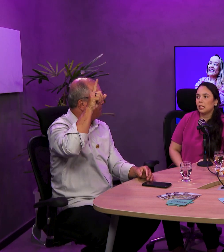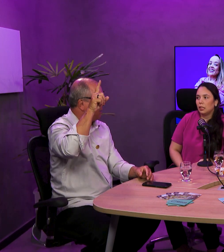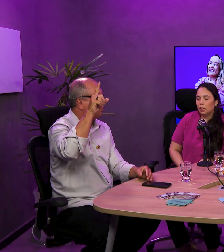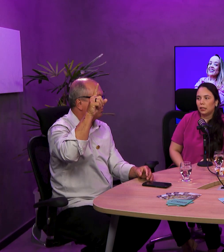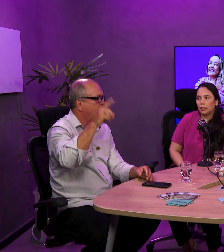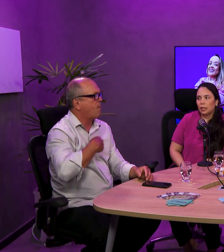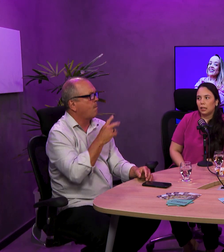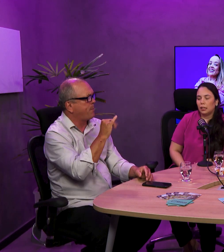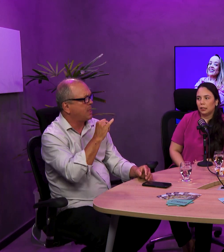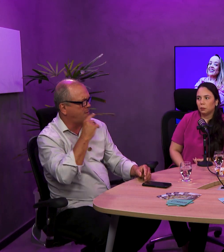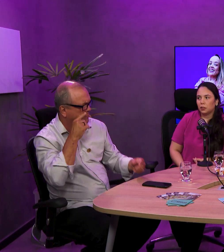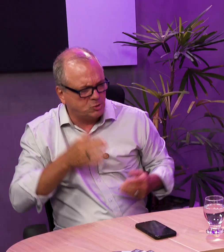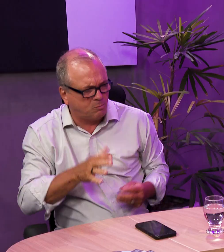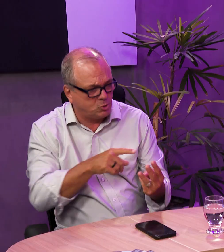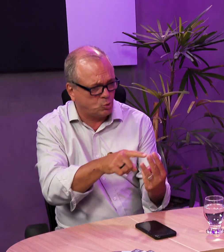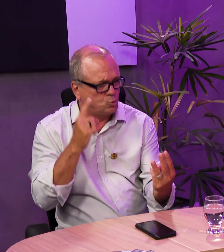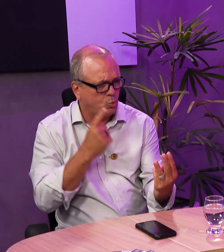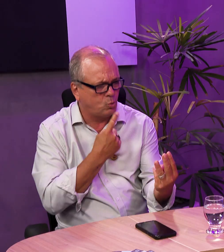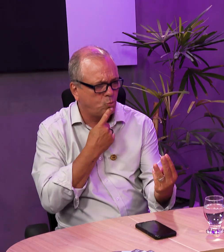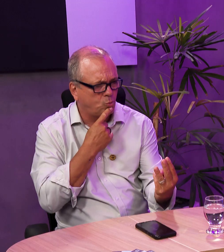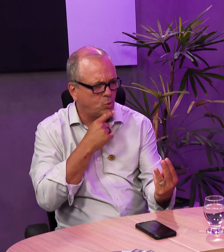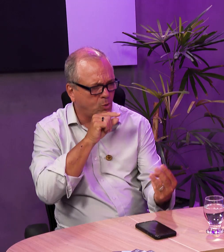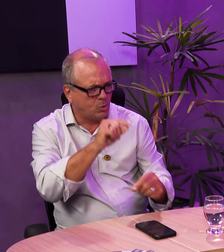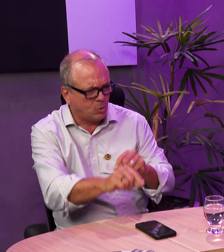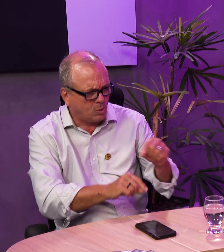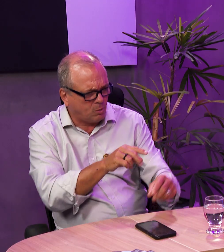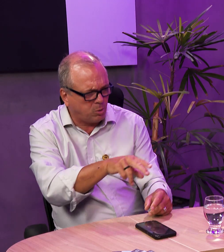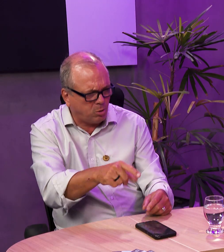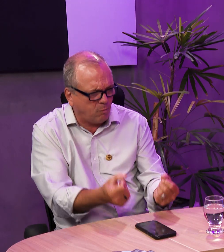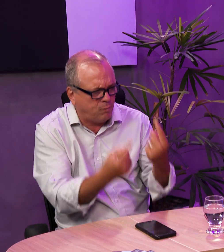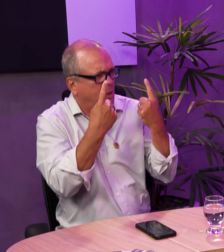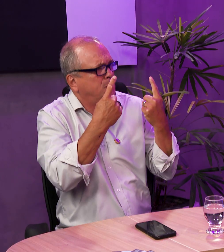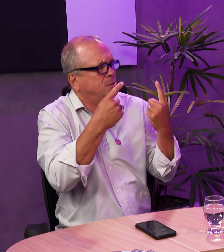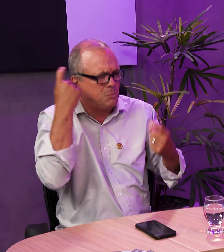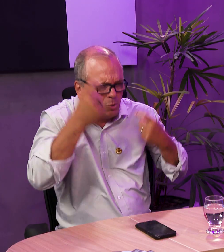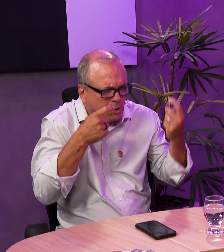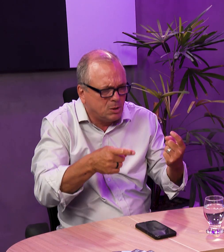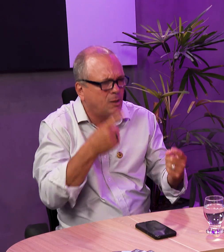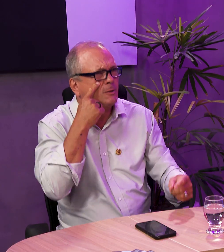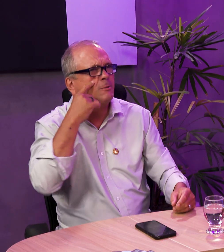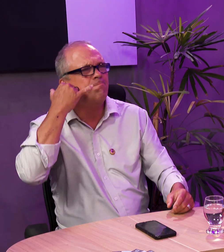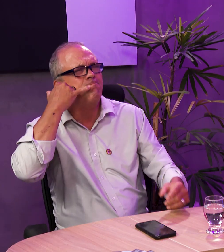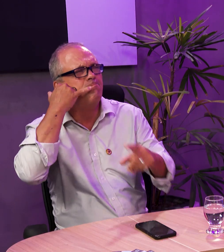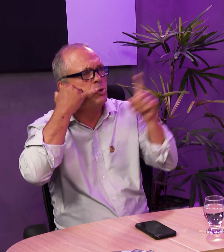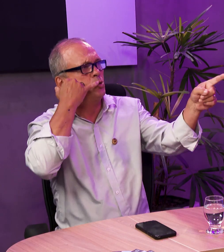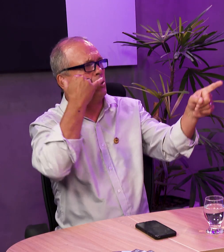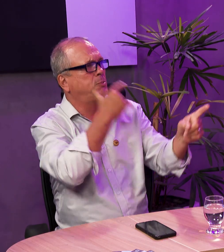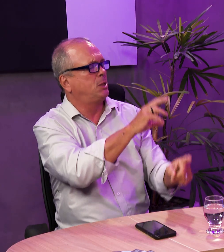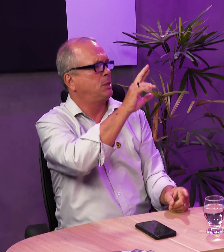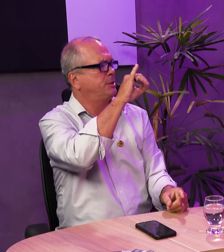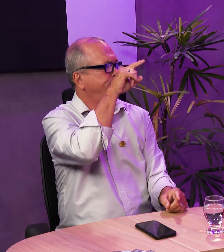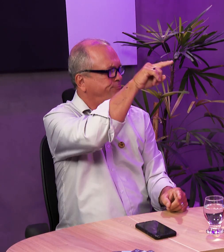Eu nasci, né, lá no Mato Grosso do Sul. Eu e meu irmão nascemos surdos. E aí